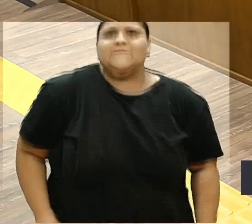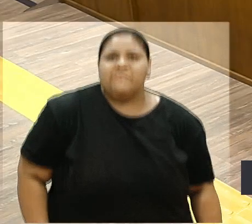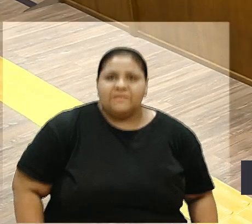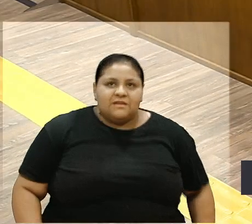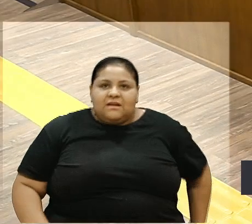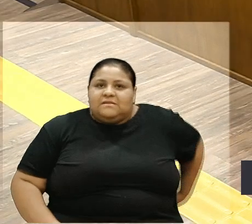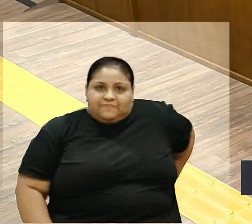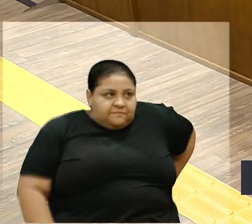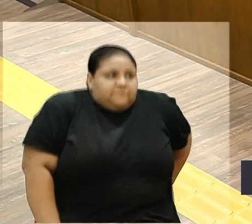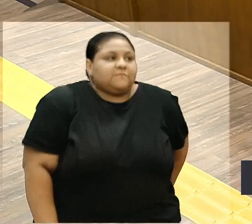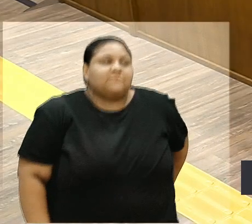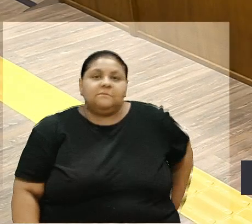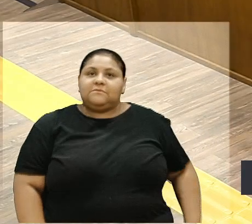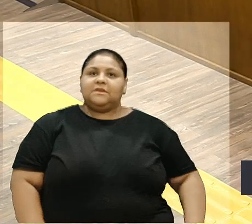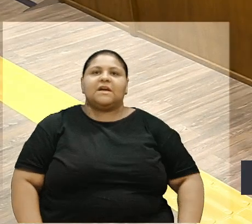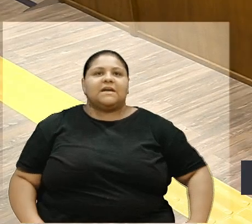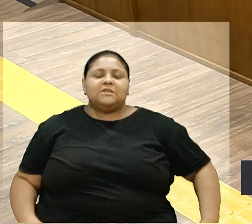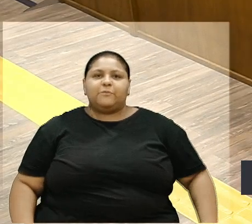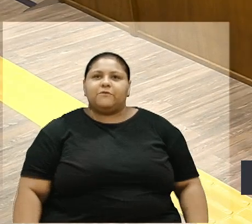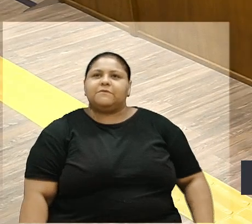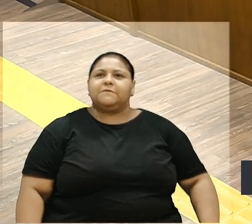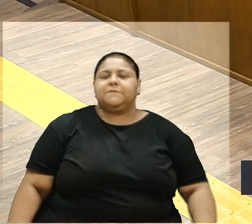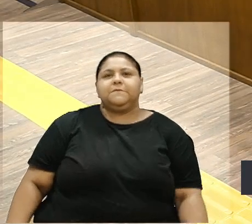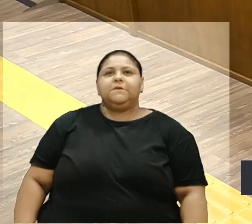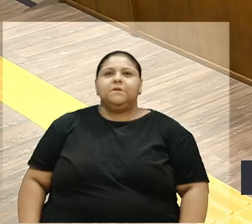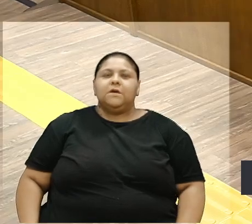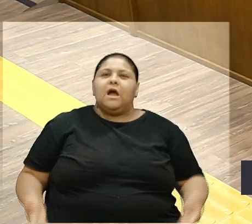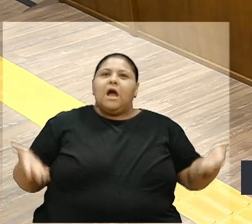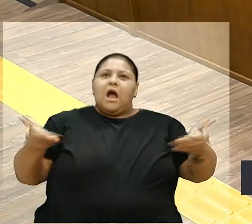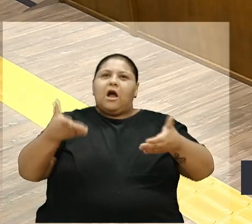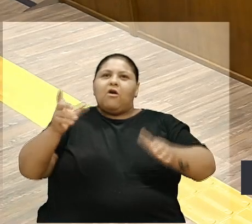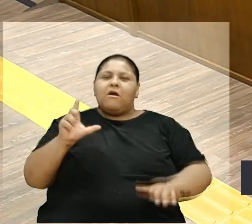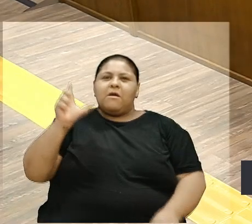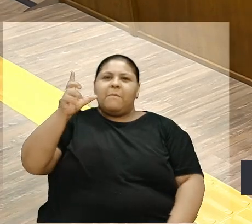Passo os trabalhos para o vereador Bortola e peço a palavra.